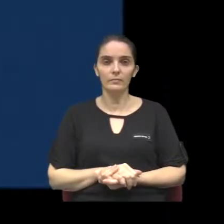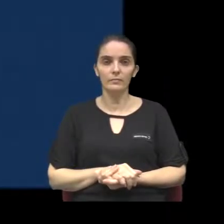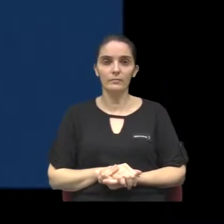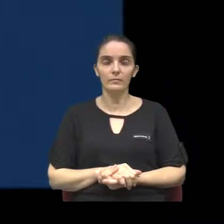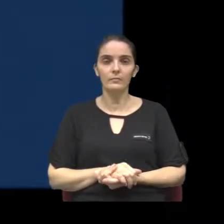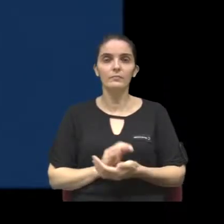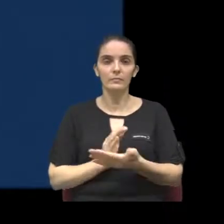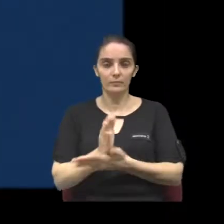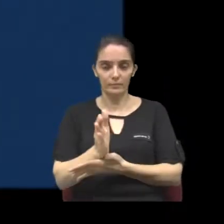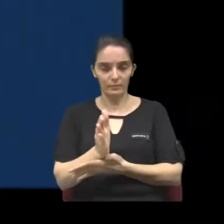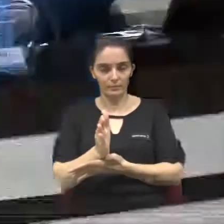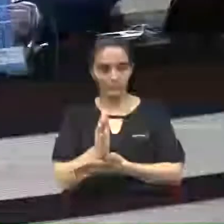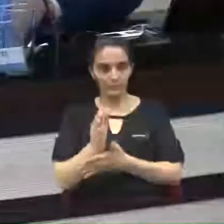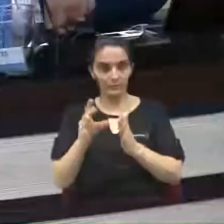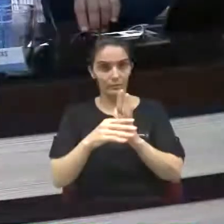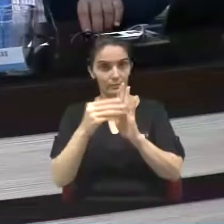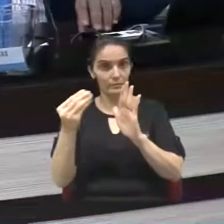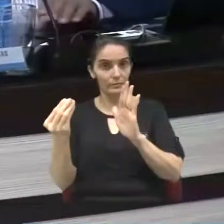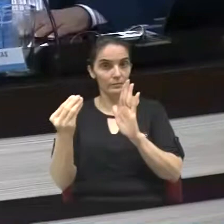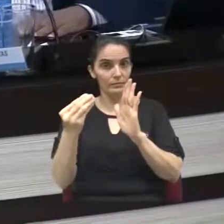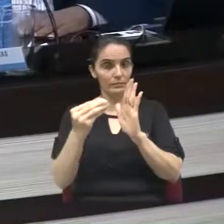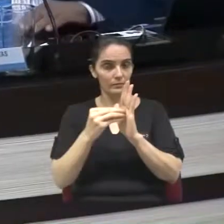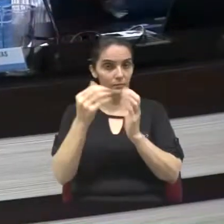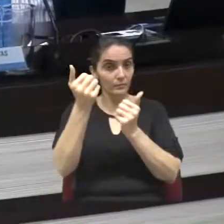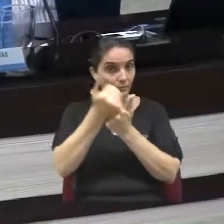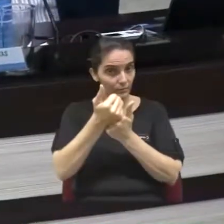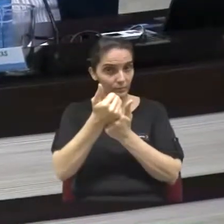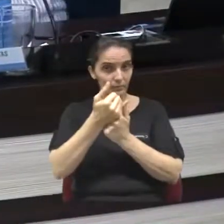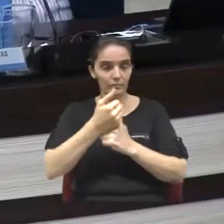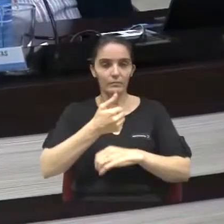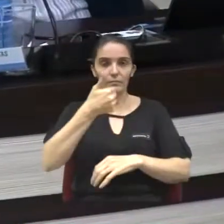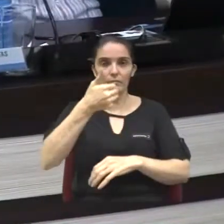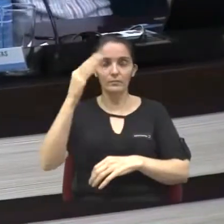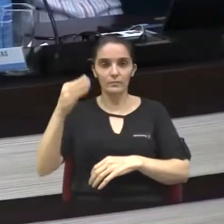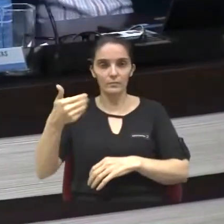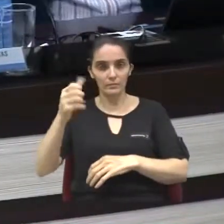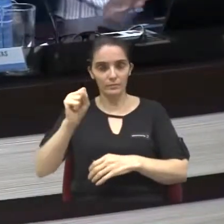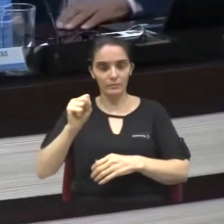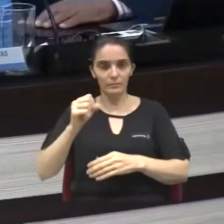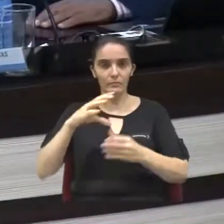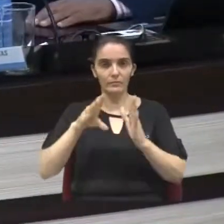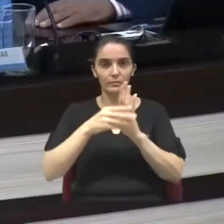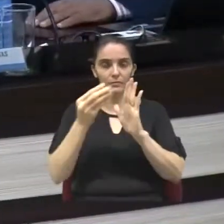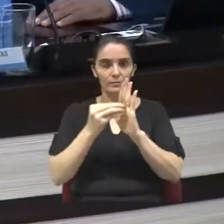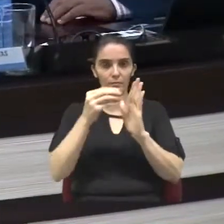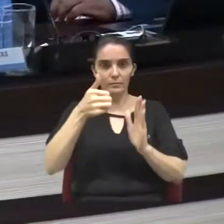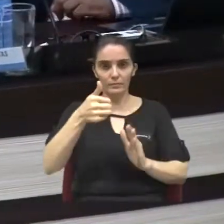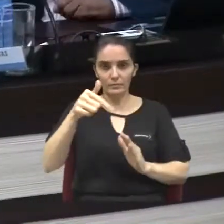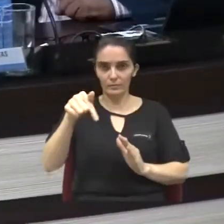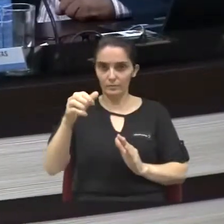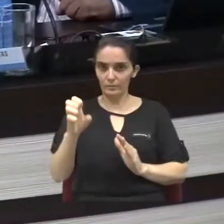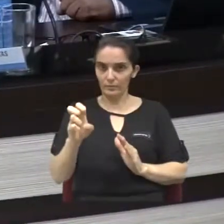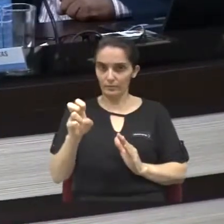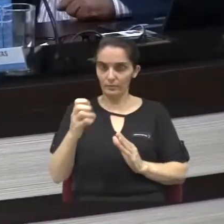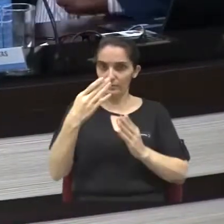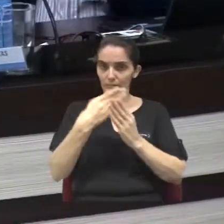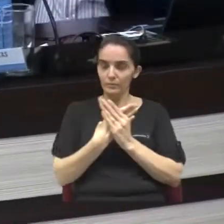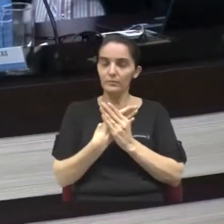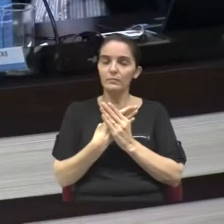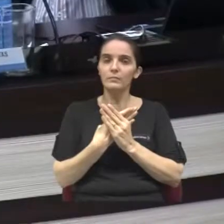Está aprovada a subemenda número 1/18, a emenda 175, protocolada sobre o